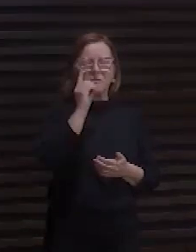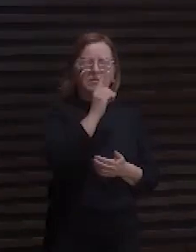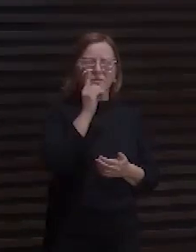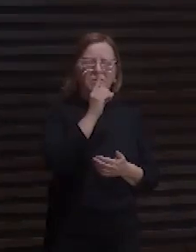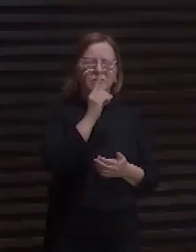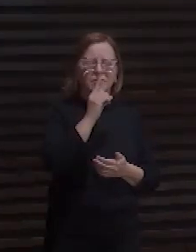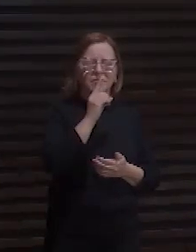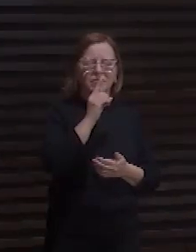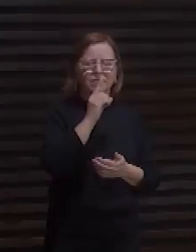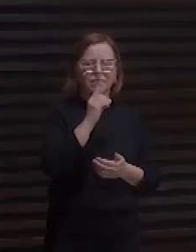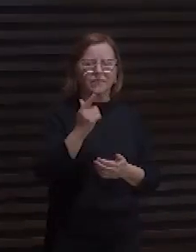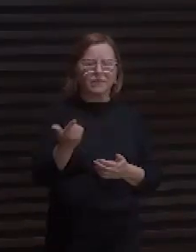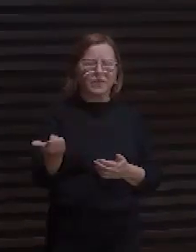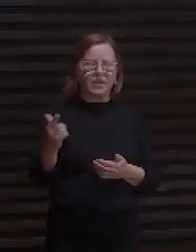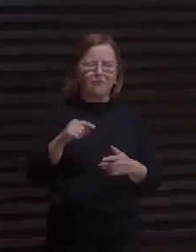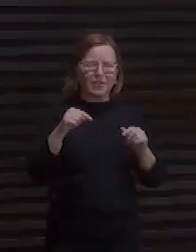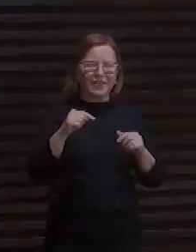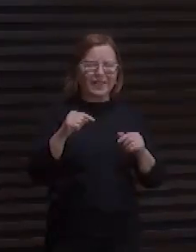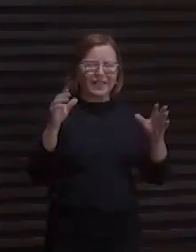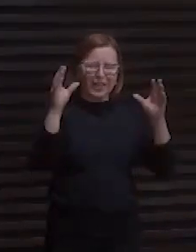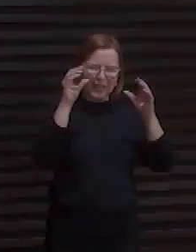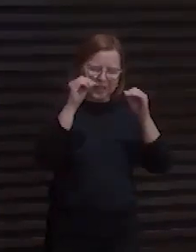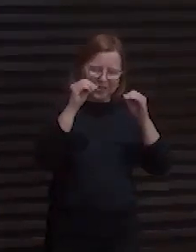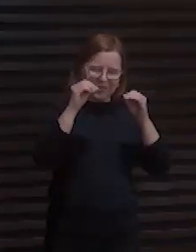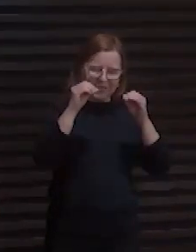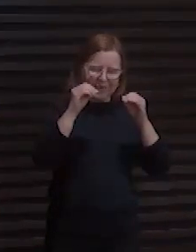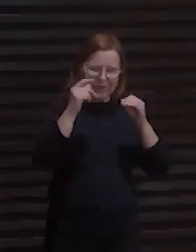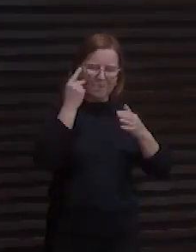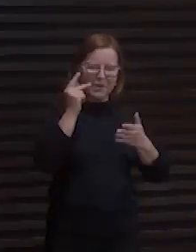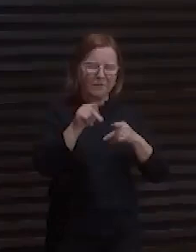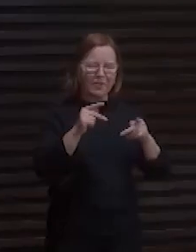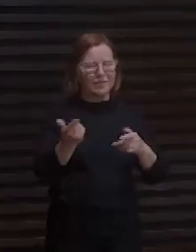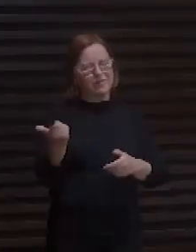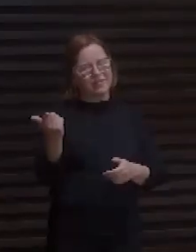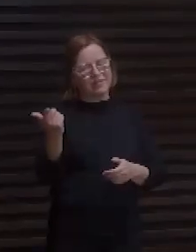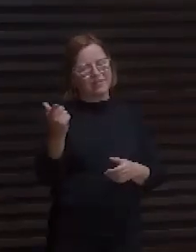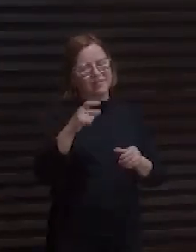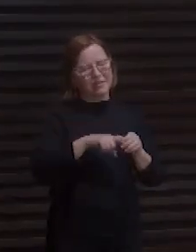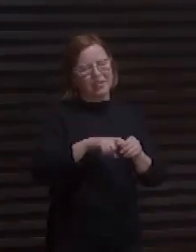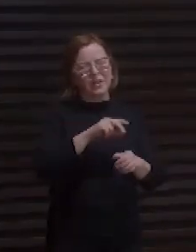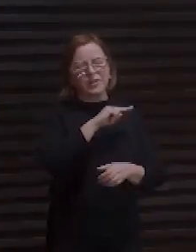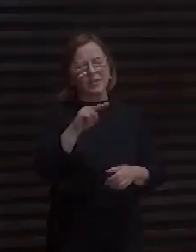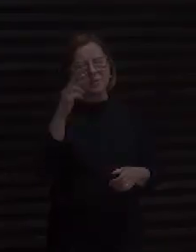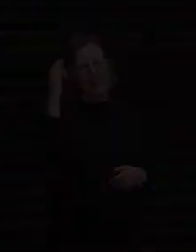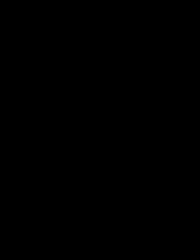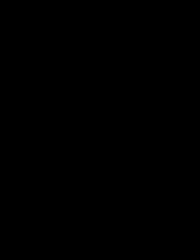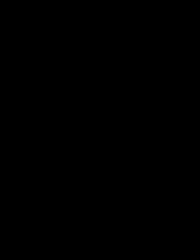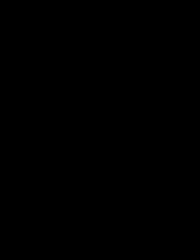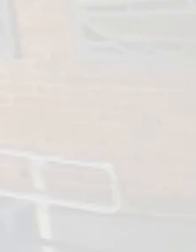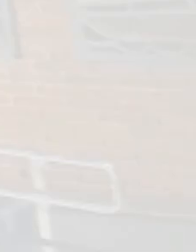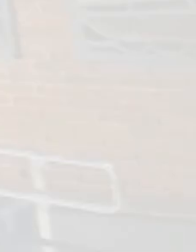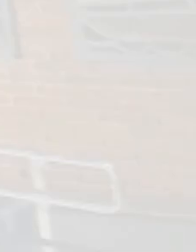e um retorno aqui para a igreja, aqueles que voltarão. Em nome do Senhor Jesus Cristo que nós oramos. Amém.